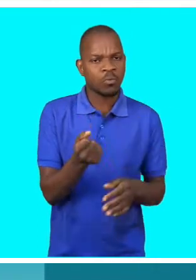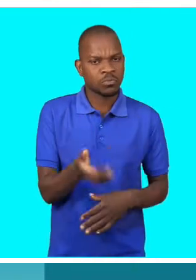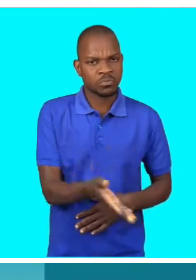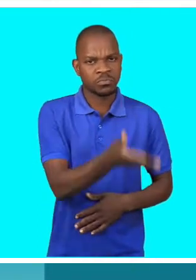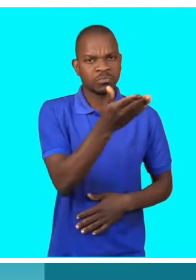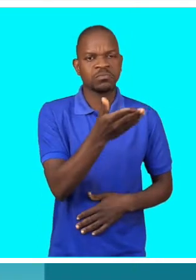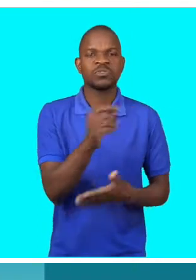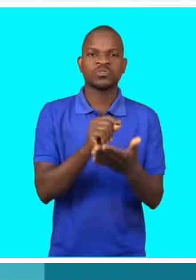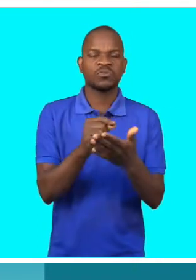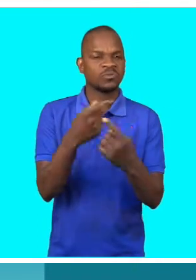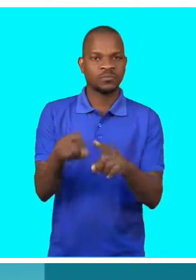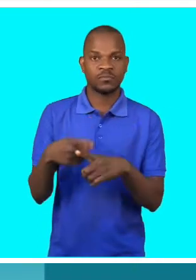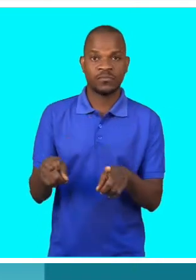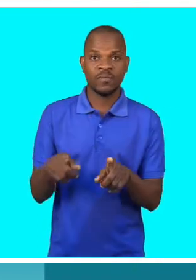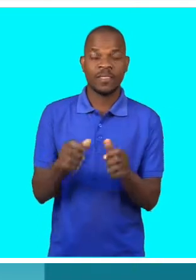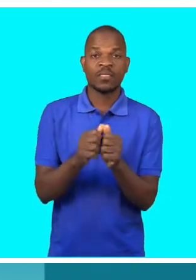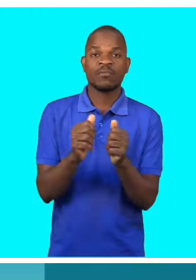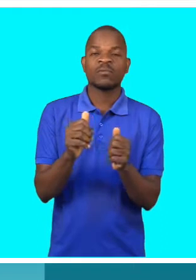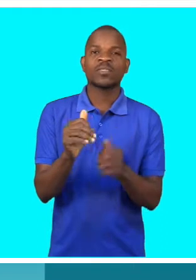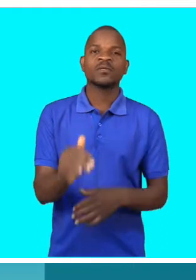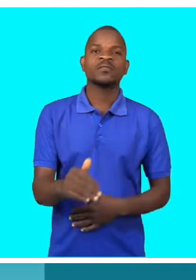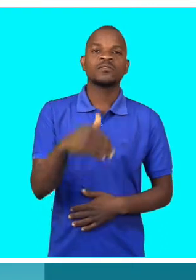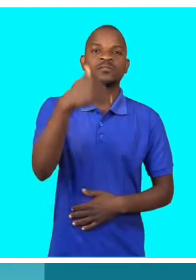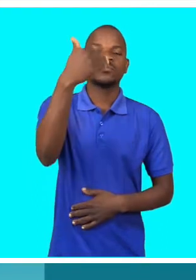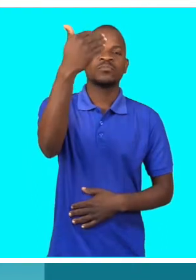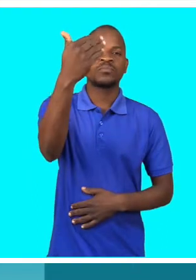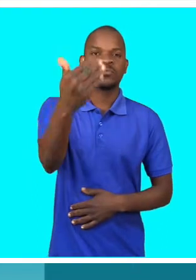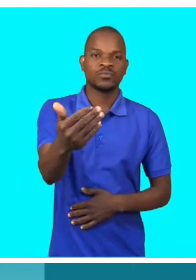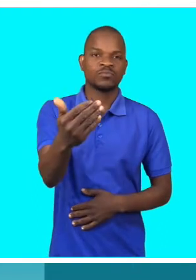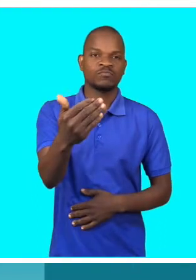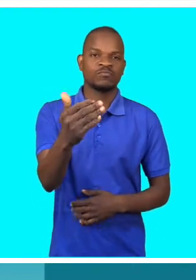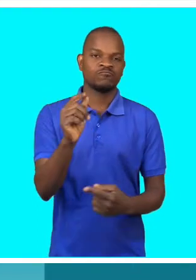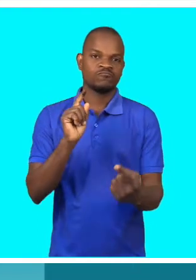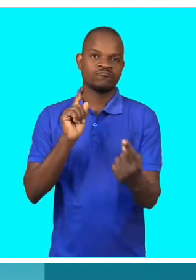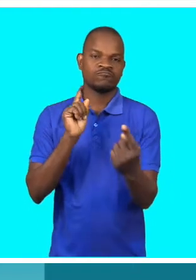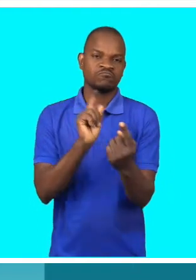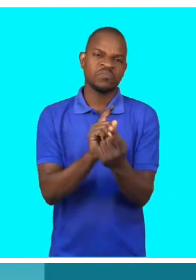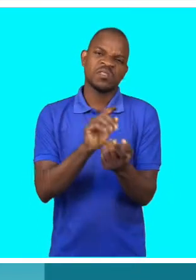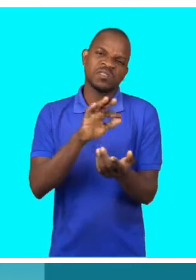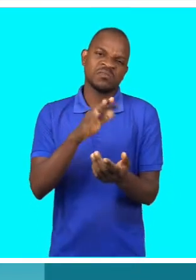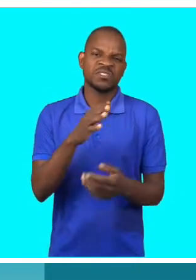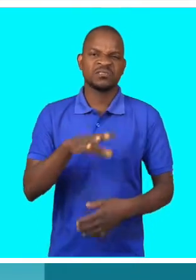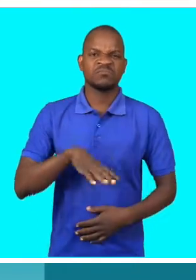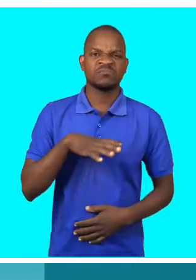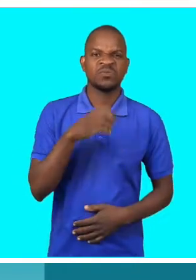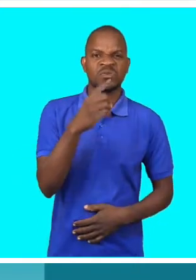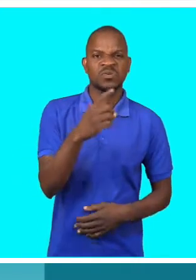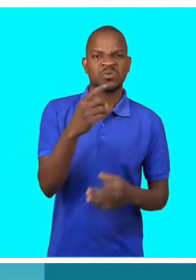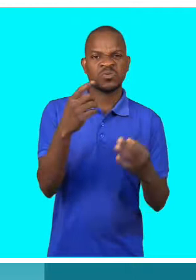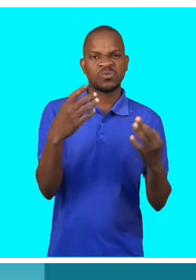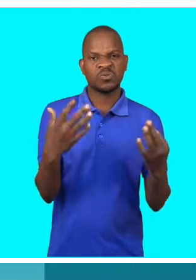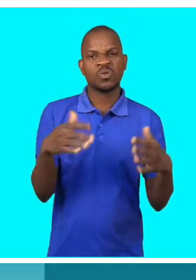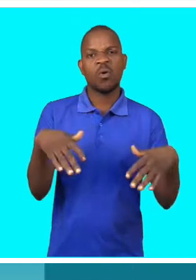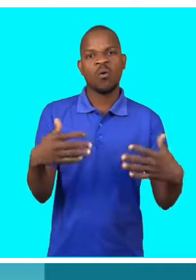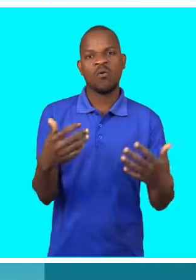o seu parceiro mais tarde, depois dos seus 18, 18 ou 20 anos, ou 21, Então, depende, quando já, depois